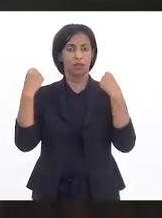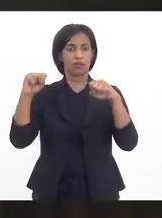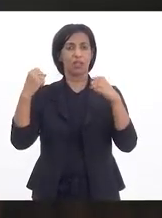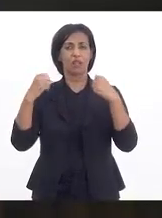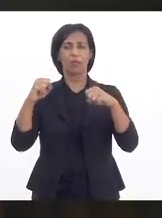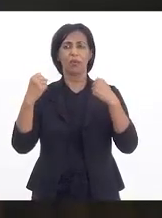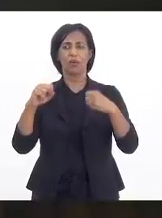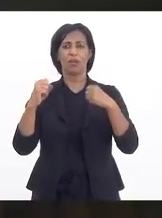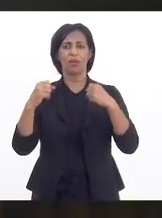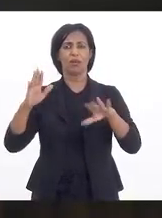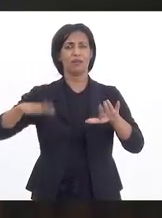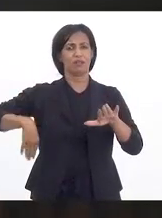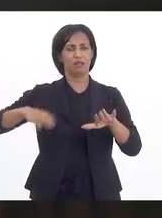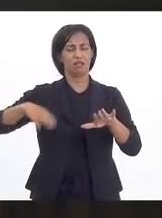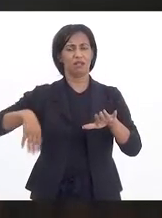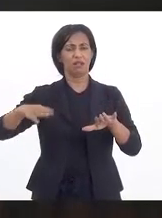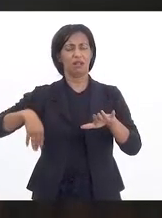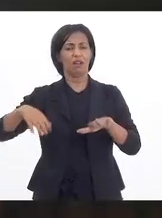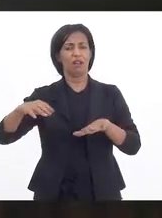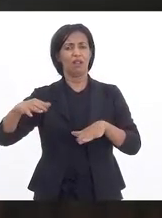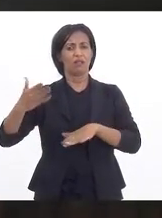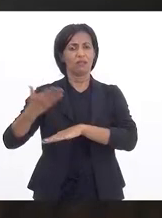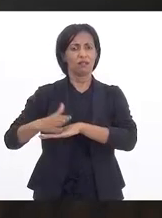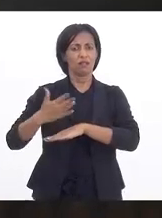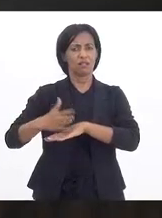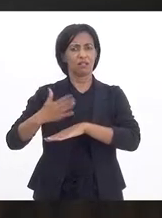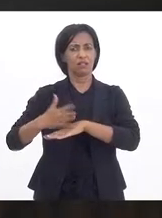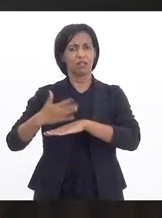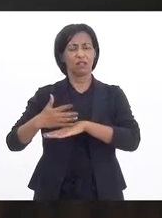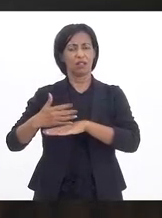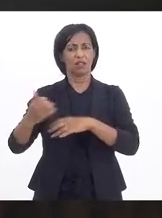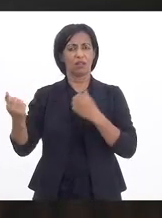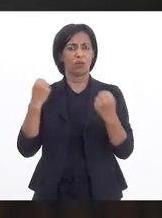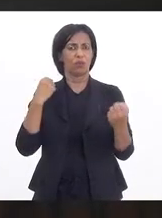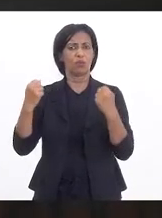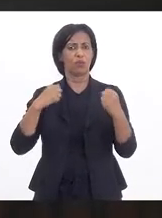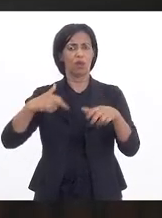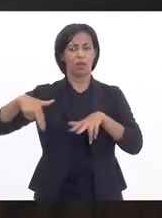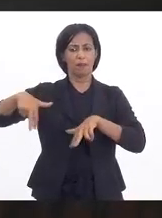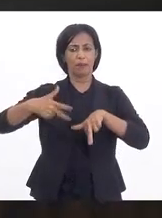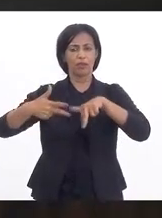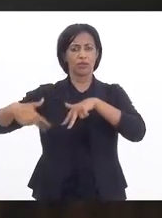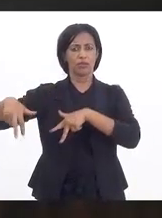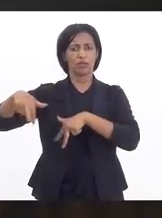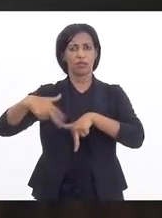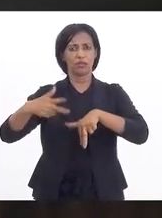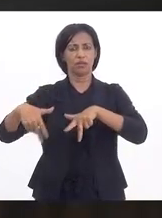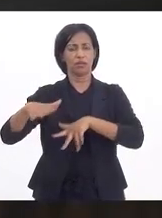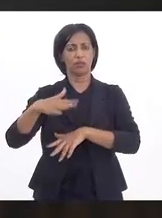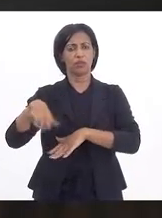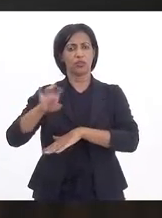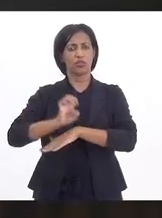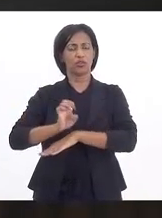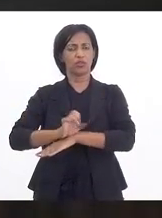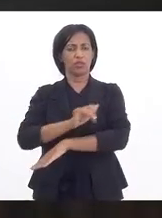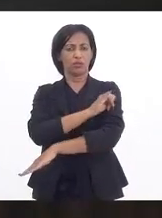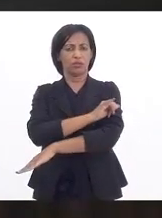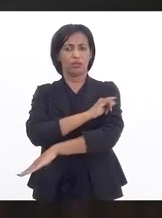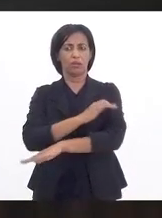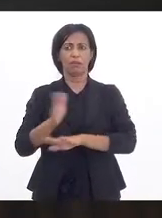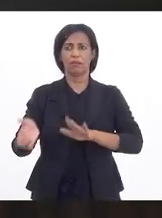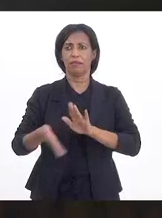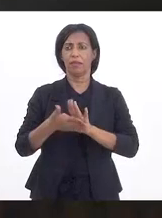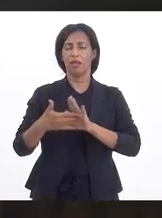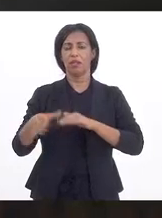academias de ginástica piscina Centro de Treinamento e de condicionamento físico e pista de patinação no âmbito do Estado do Rio de Janeiro pendente